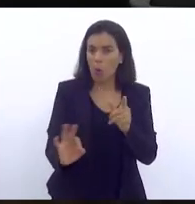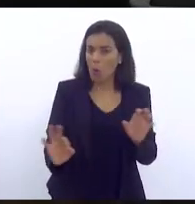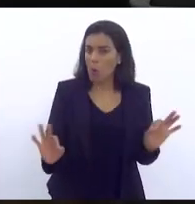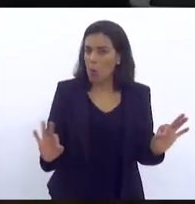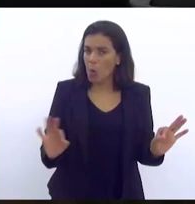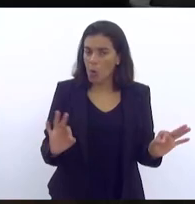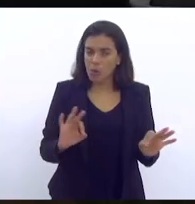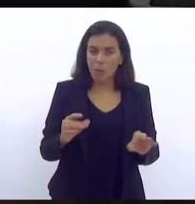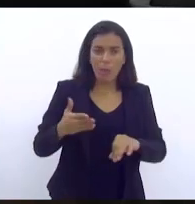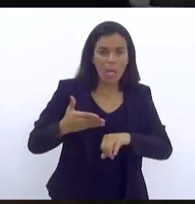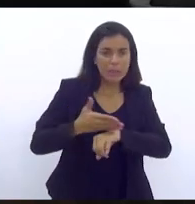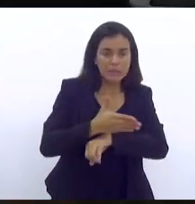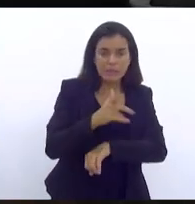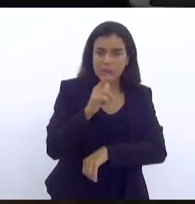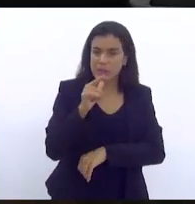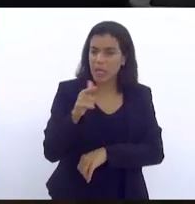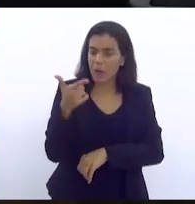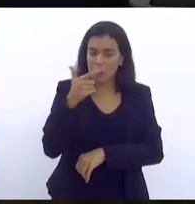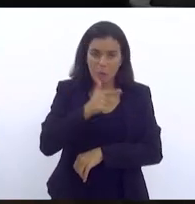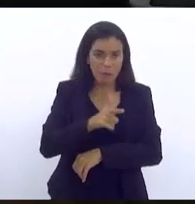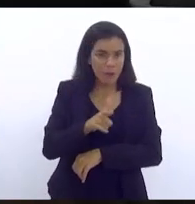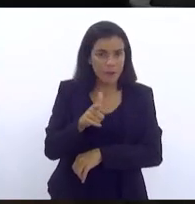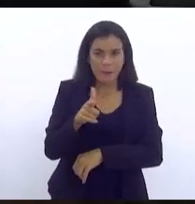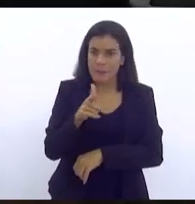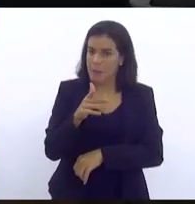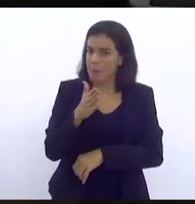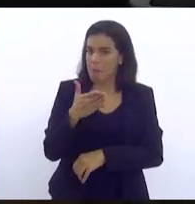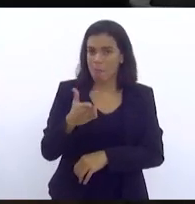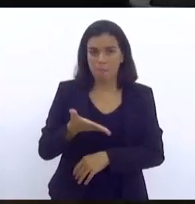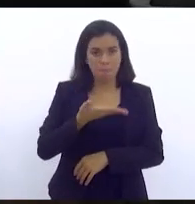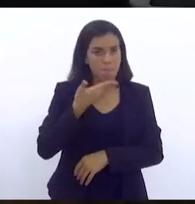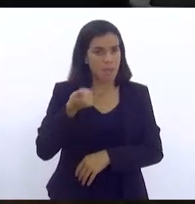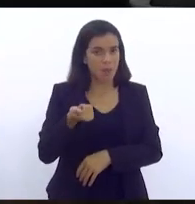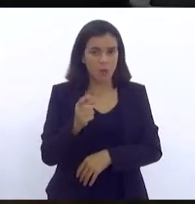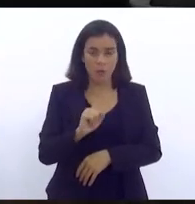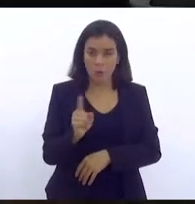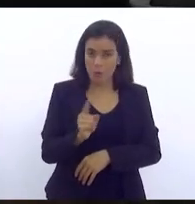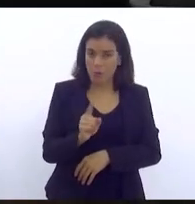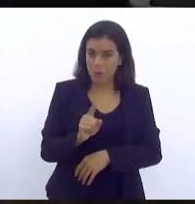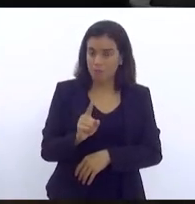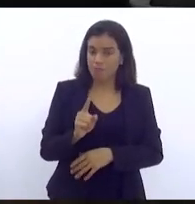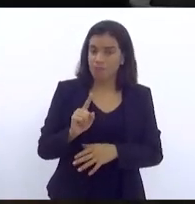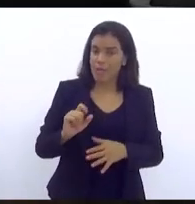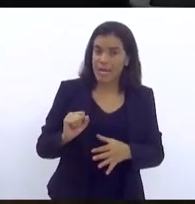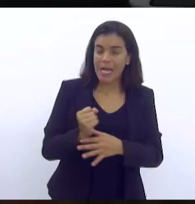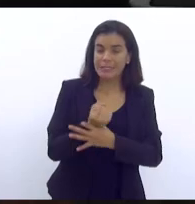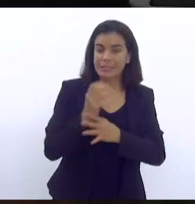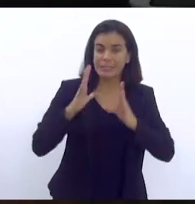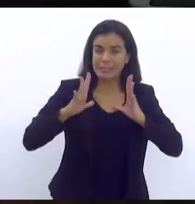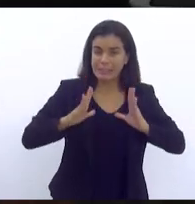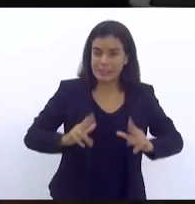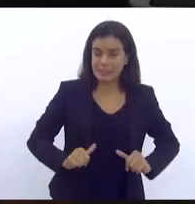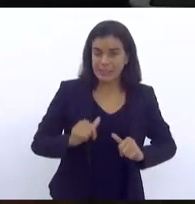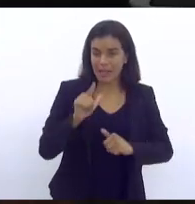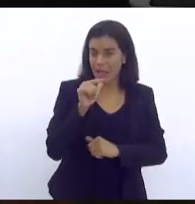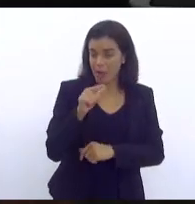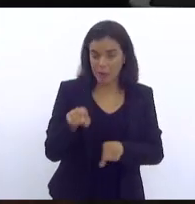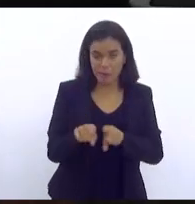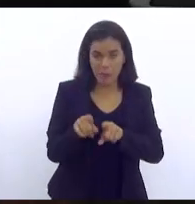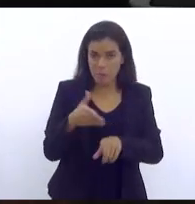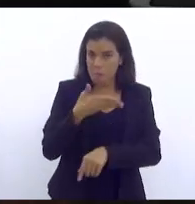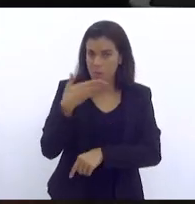não melhorou a ampliação do saneamento não foi efetivada seja pelas costumeiras grandes